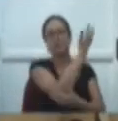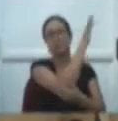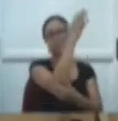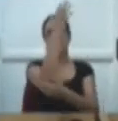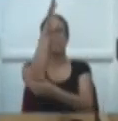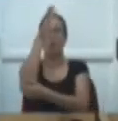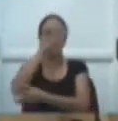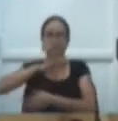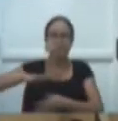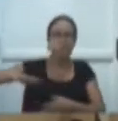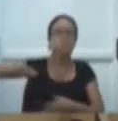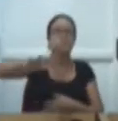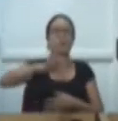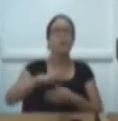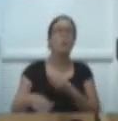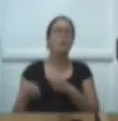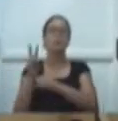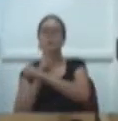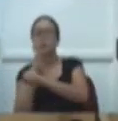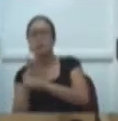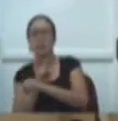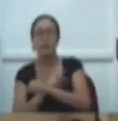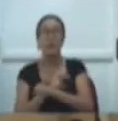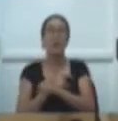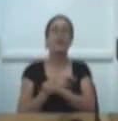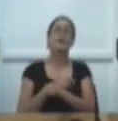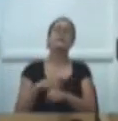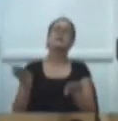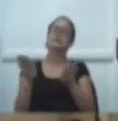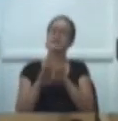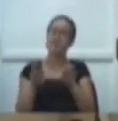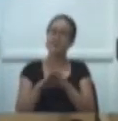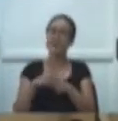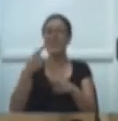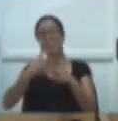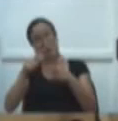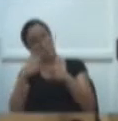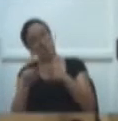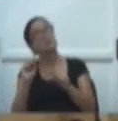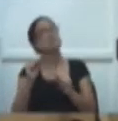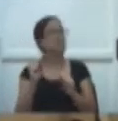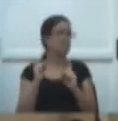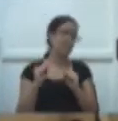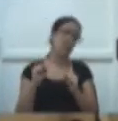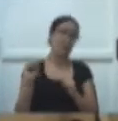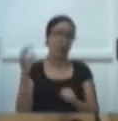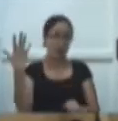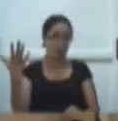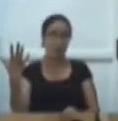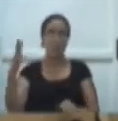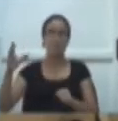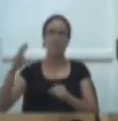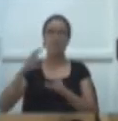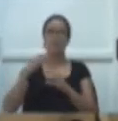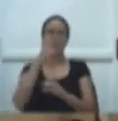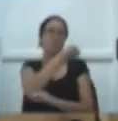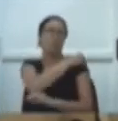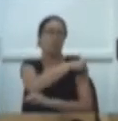da implantação do sistema de duto viário do etanol no município de Limeira.